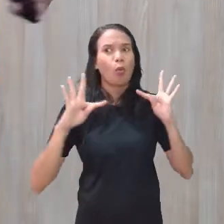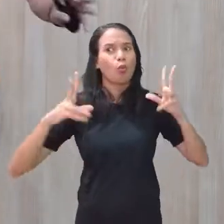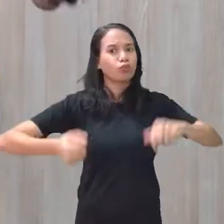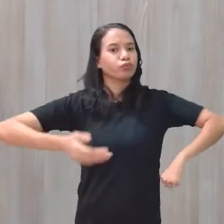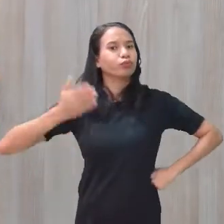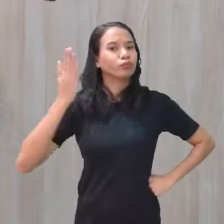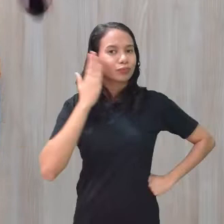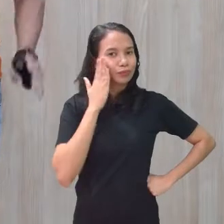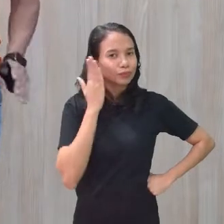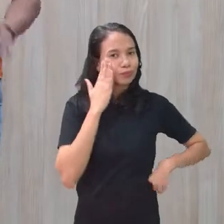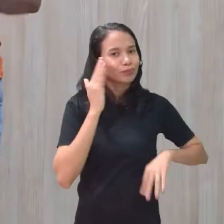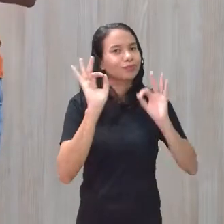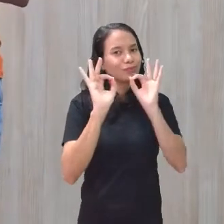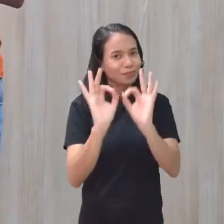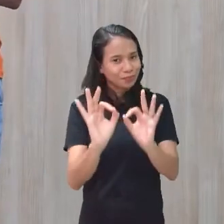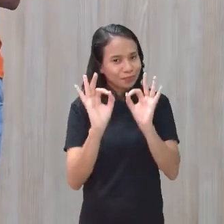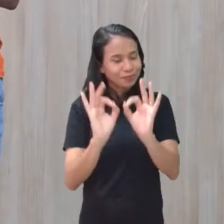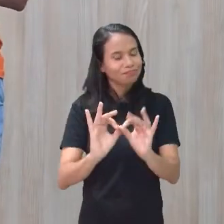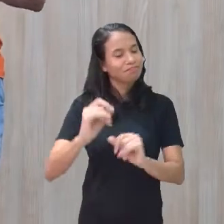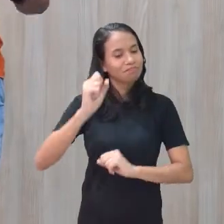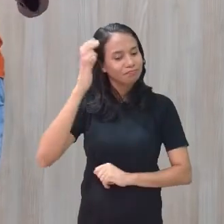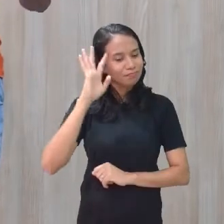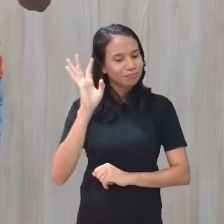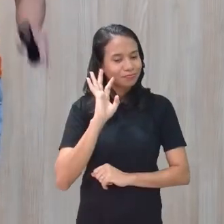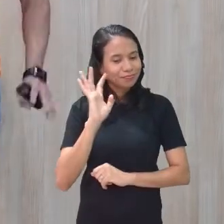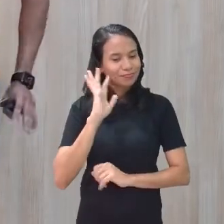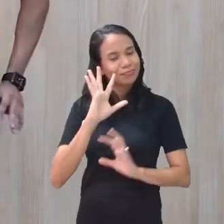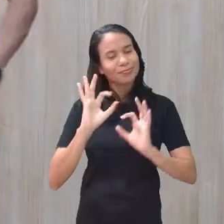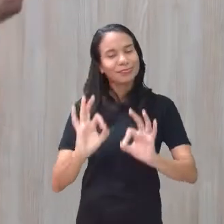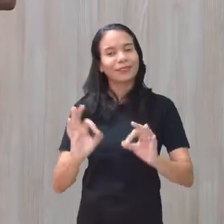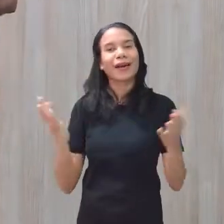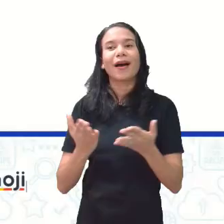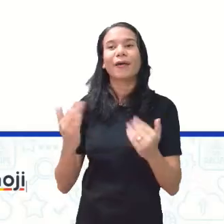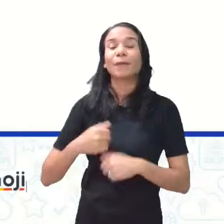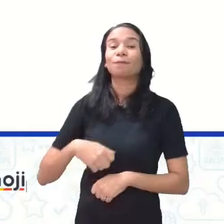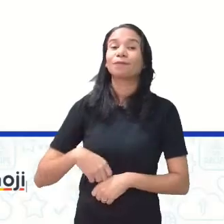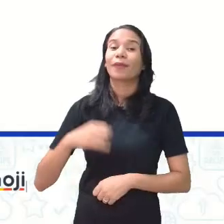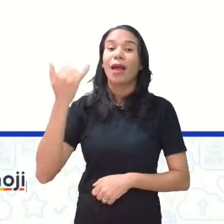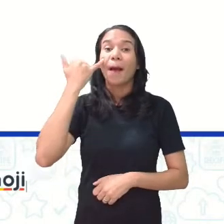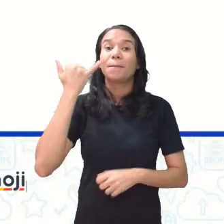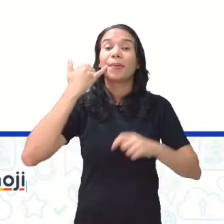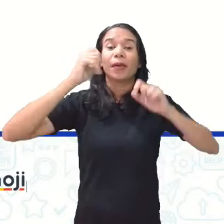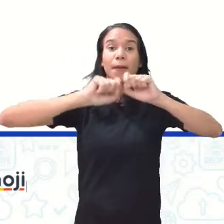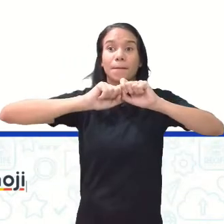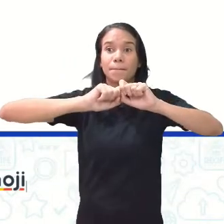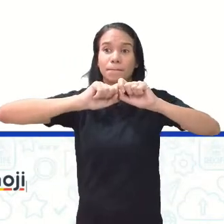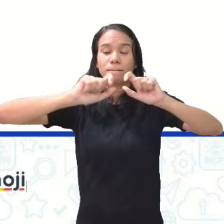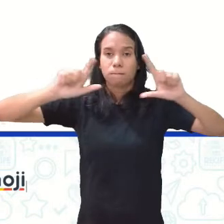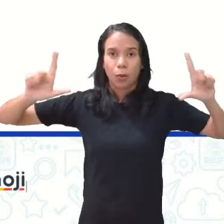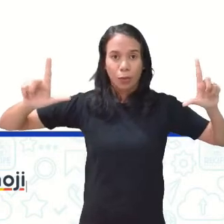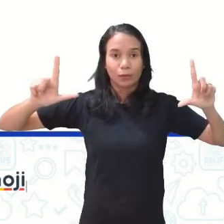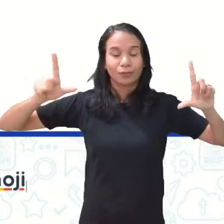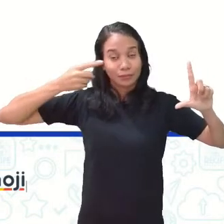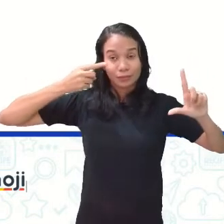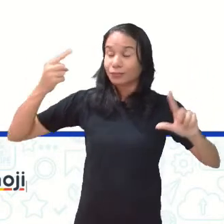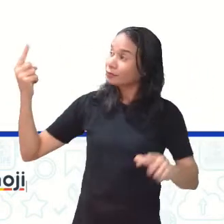mundo aí entende de forma legal, certo? Vou pedir para a Billy deixar a tela bem grandona aí, certo? Então, olha para esse exemplo